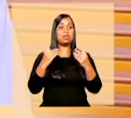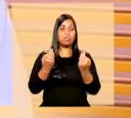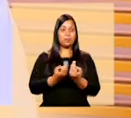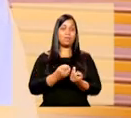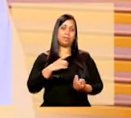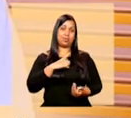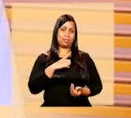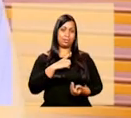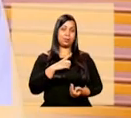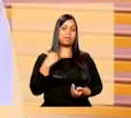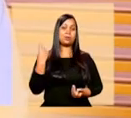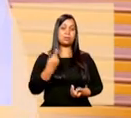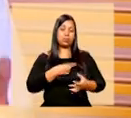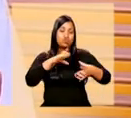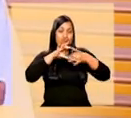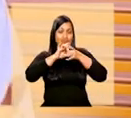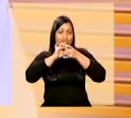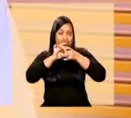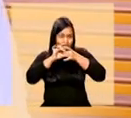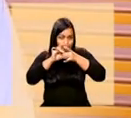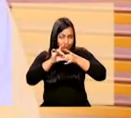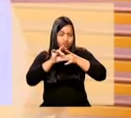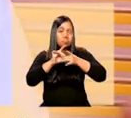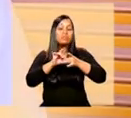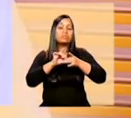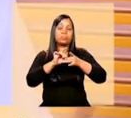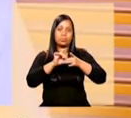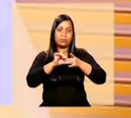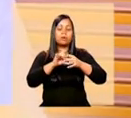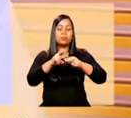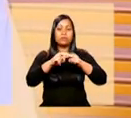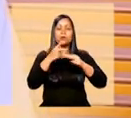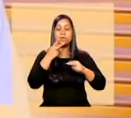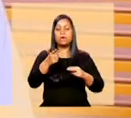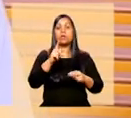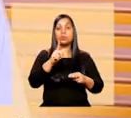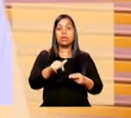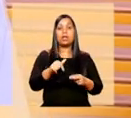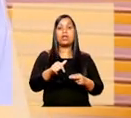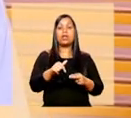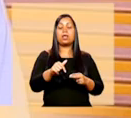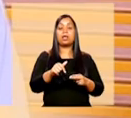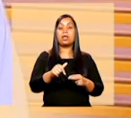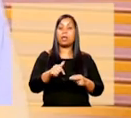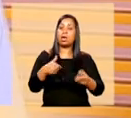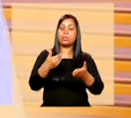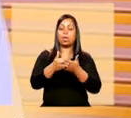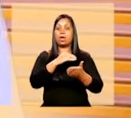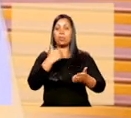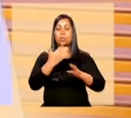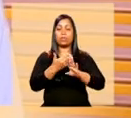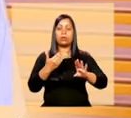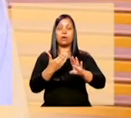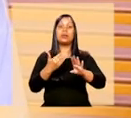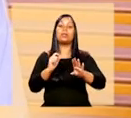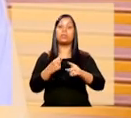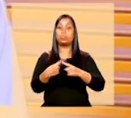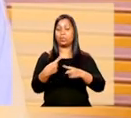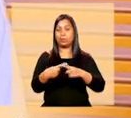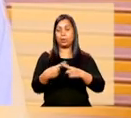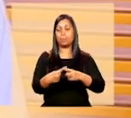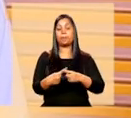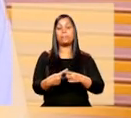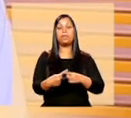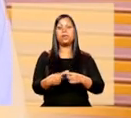família, forma-se um laço, é igual um laço familiar. Por isso que eu costumo falar que é até que a morte nos separe.